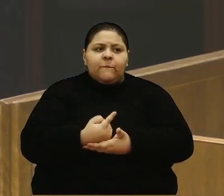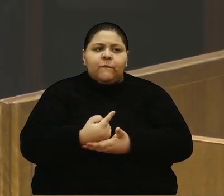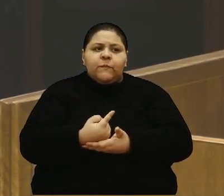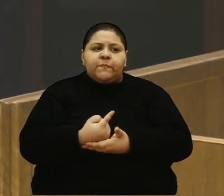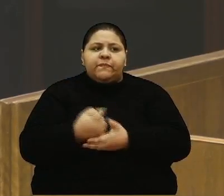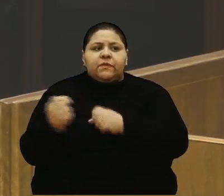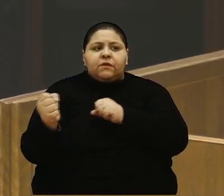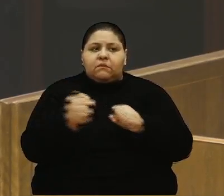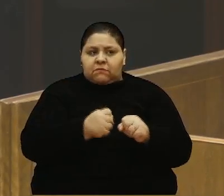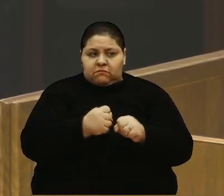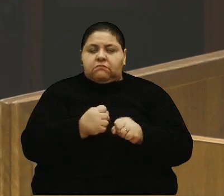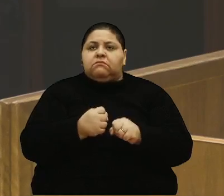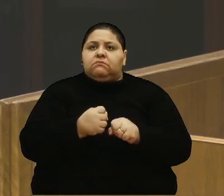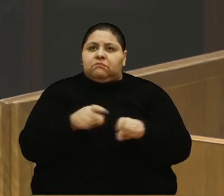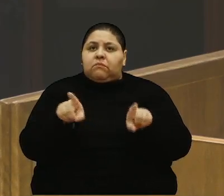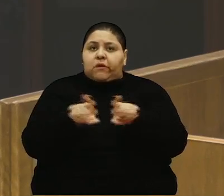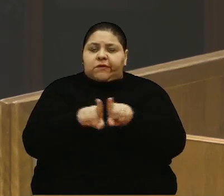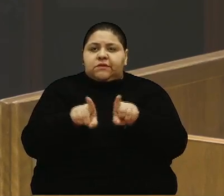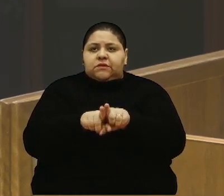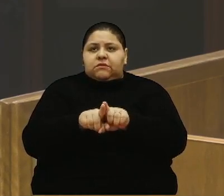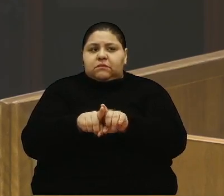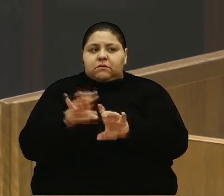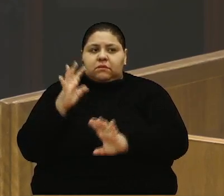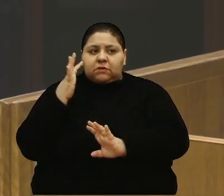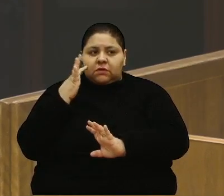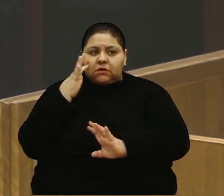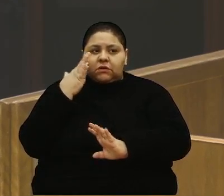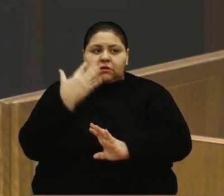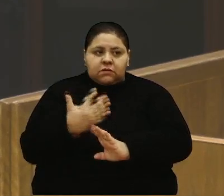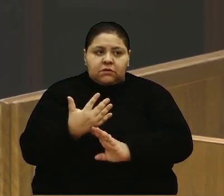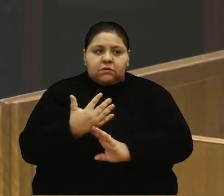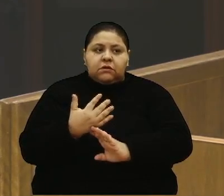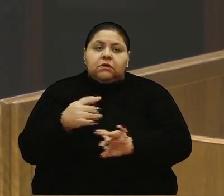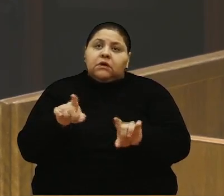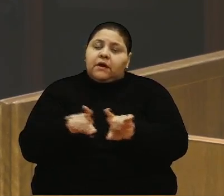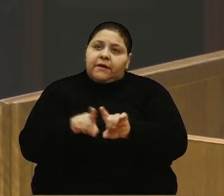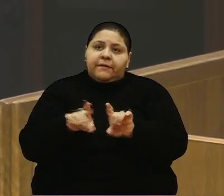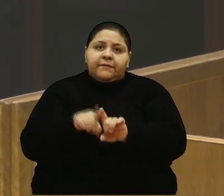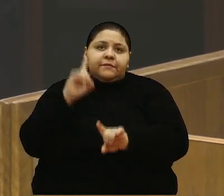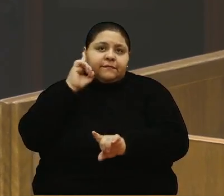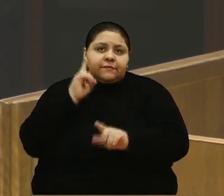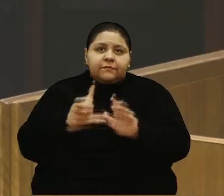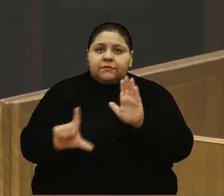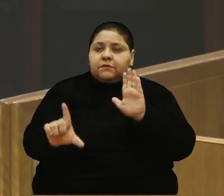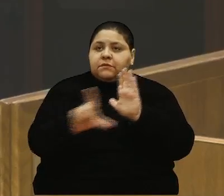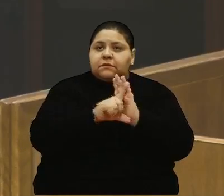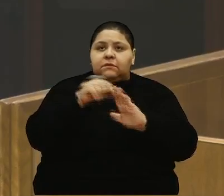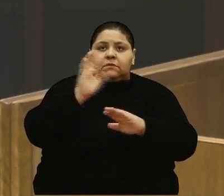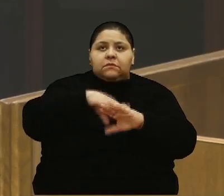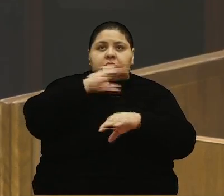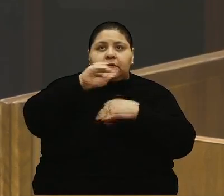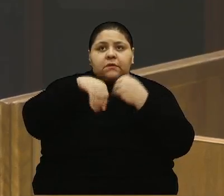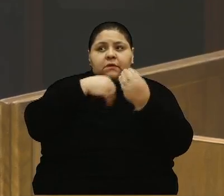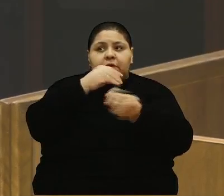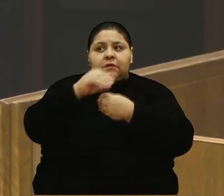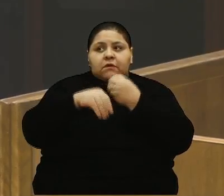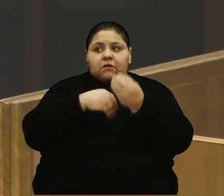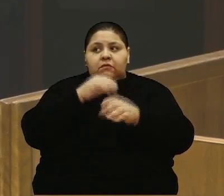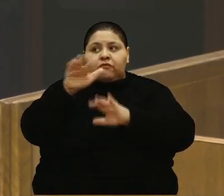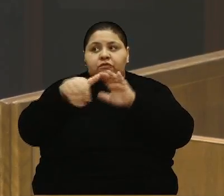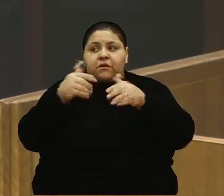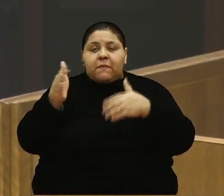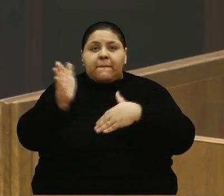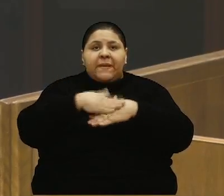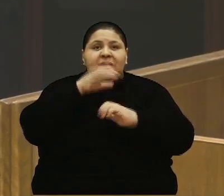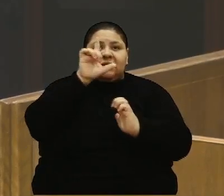isso pode levar uma corrida aonde os estados com leis mais flexíveis vão atrair mais